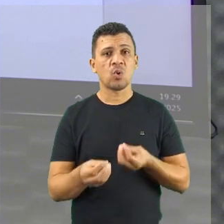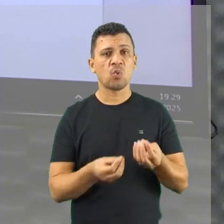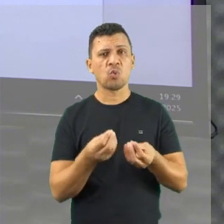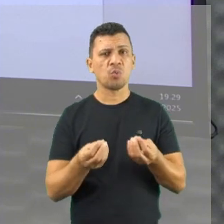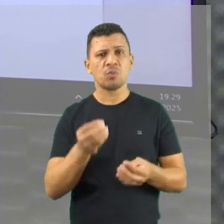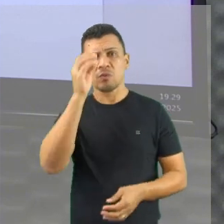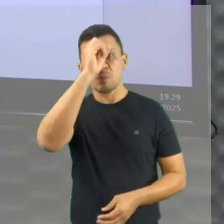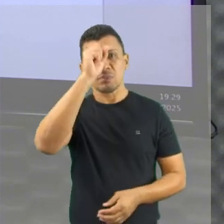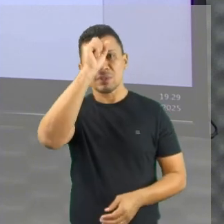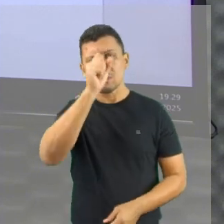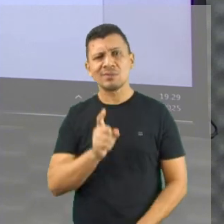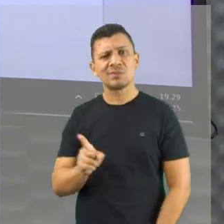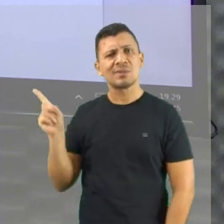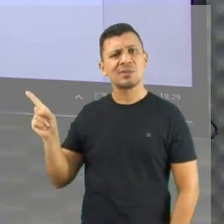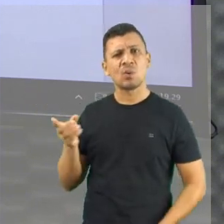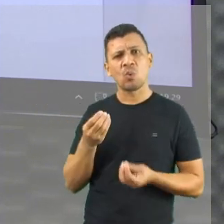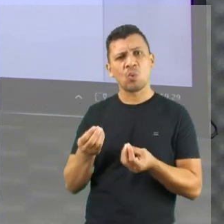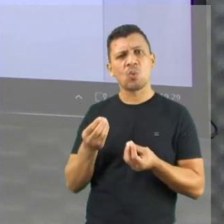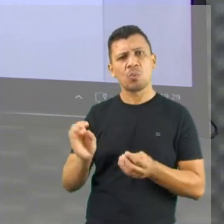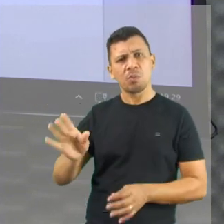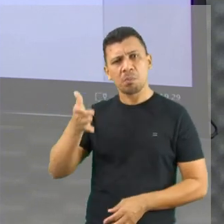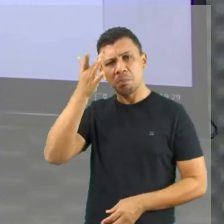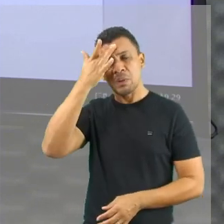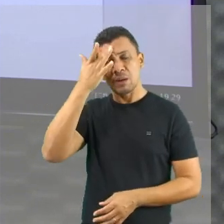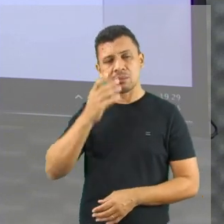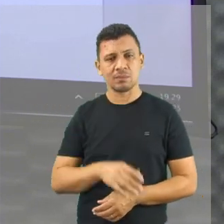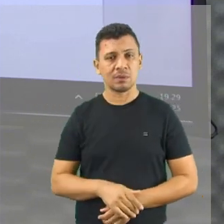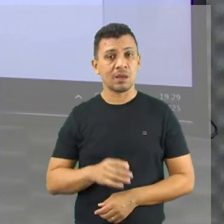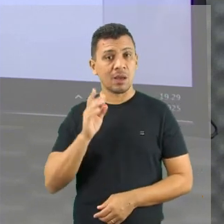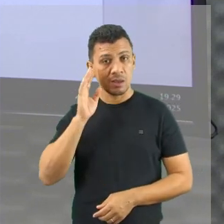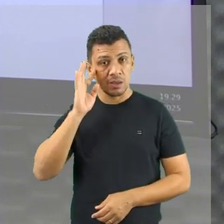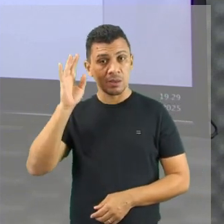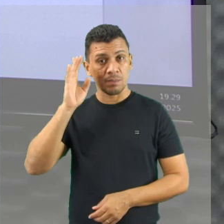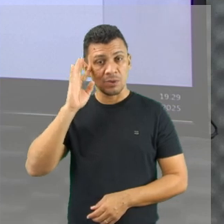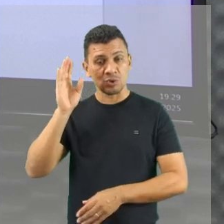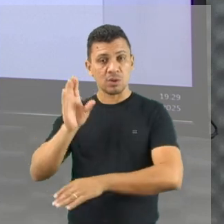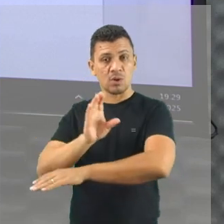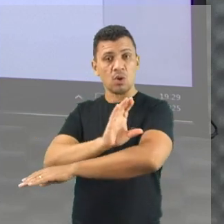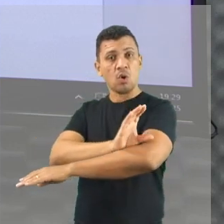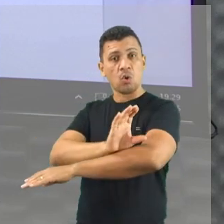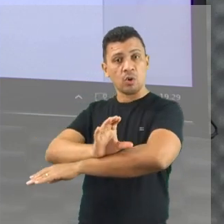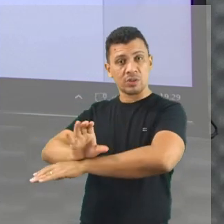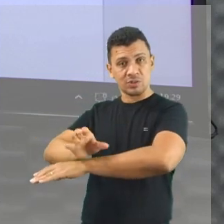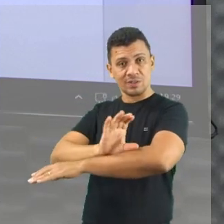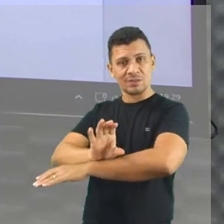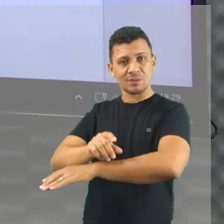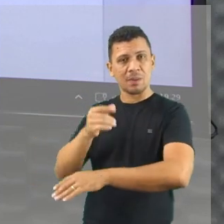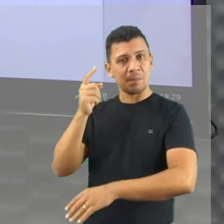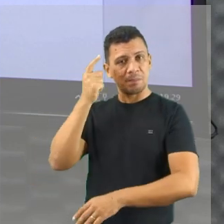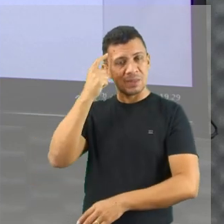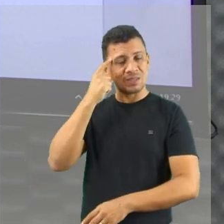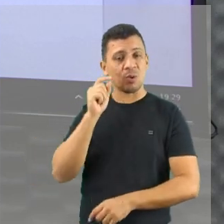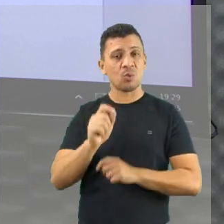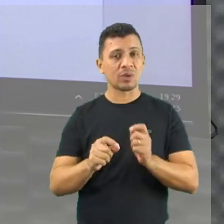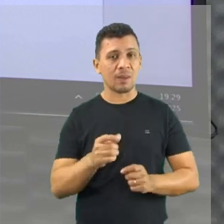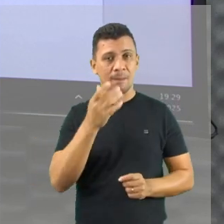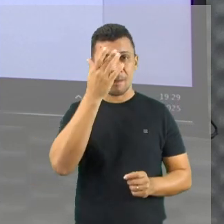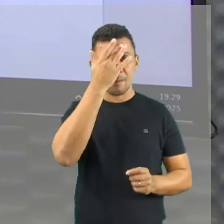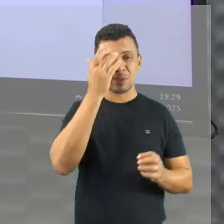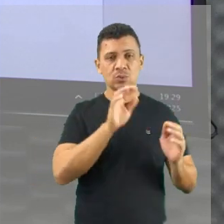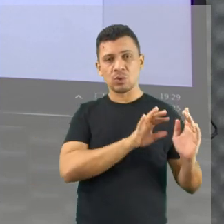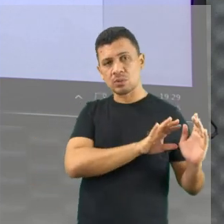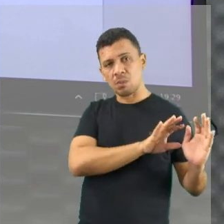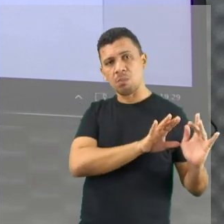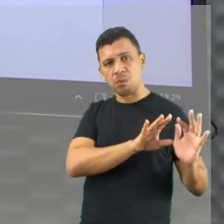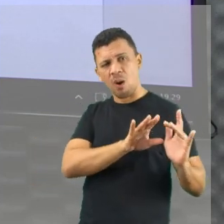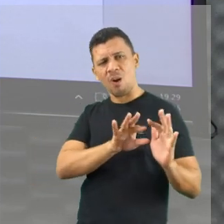cara? Imagina que corrente elétrica é como se fossem pessoas correndo. Então tá vindo aqui, ó. Tá